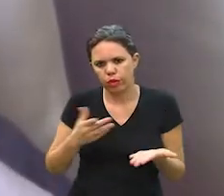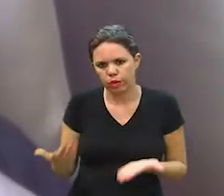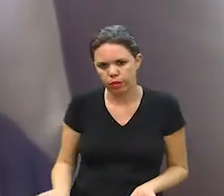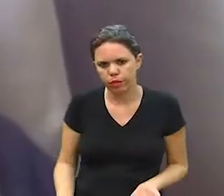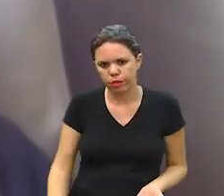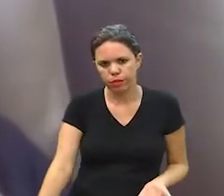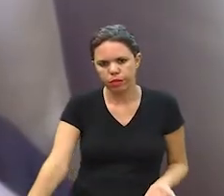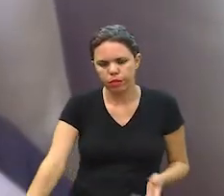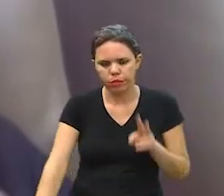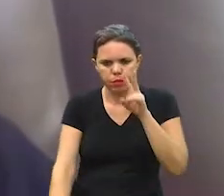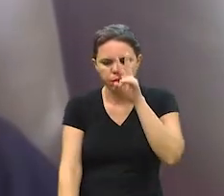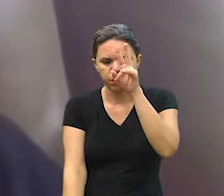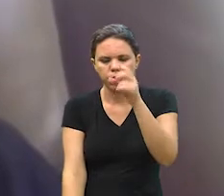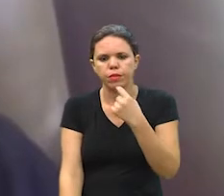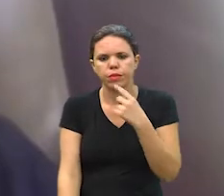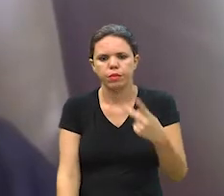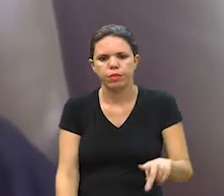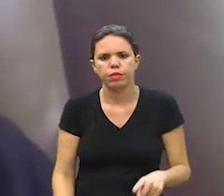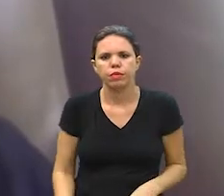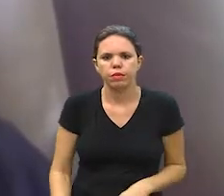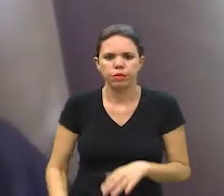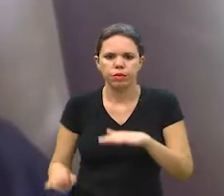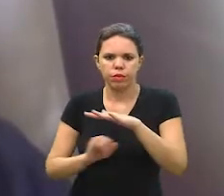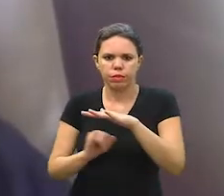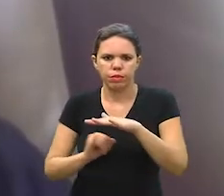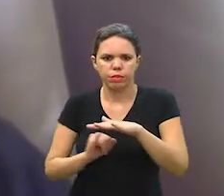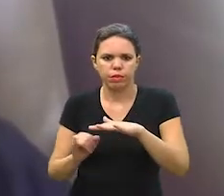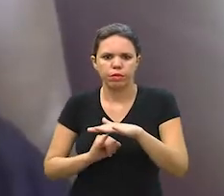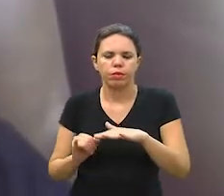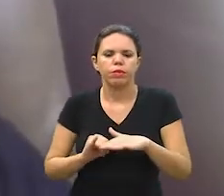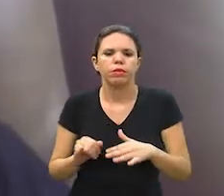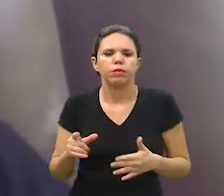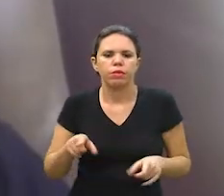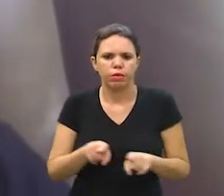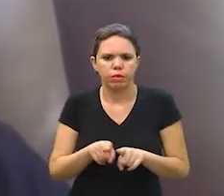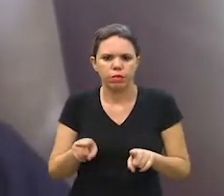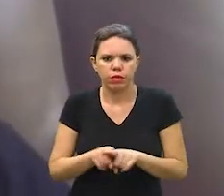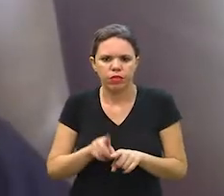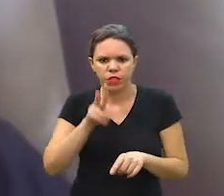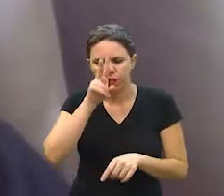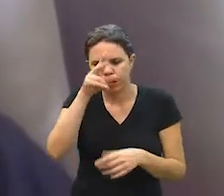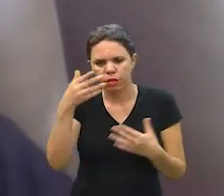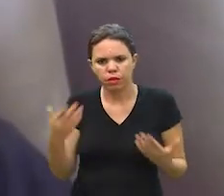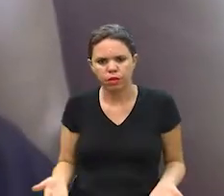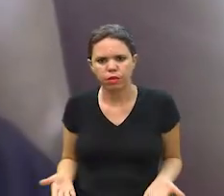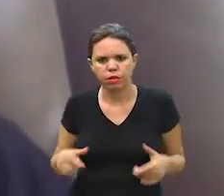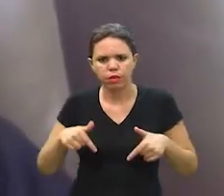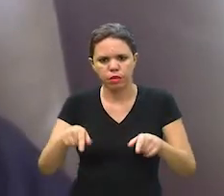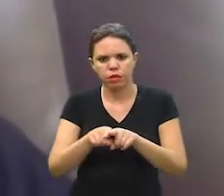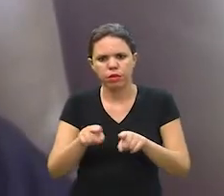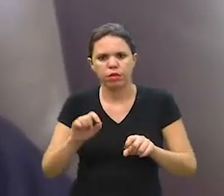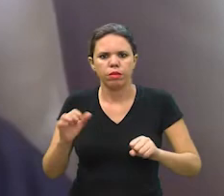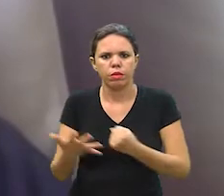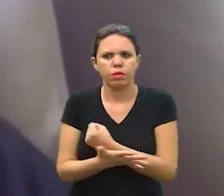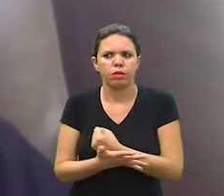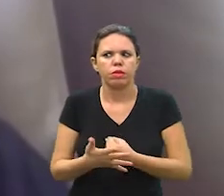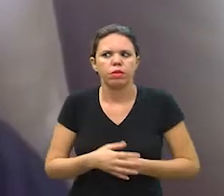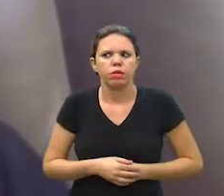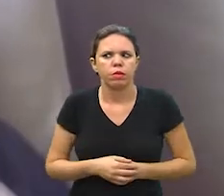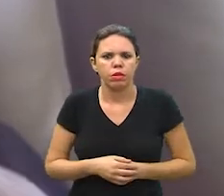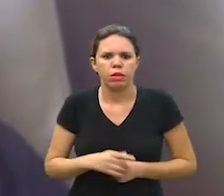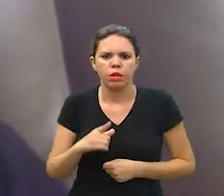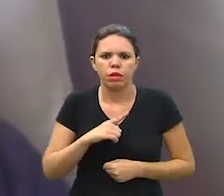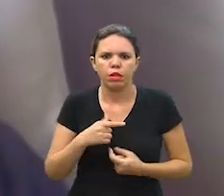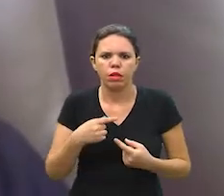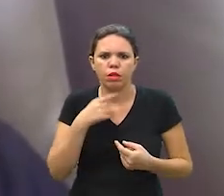aí e que são muito fortes, com as instituições de terceiro setor, que também são fortes. Porque o enfrentamento da pandemia tem